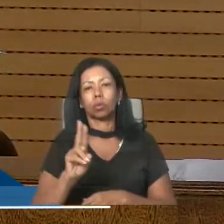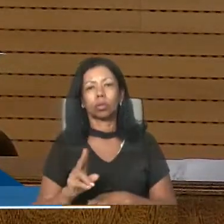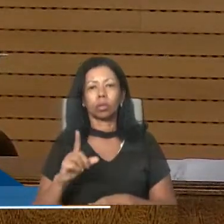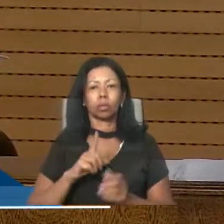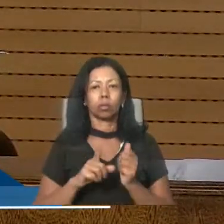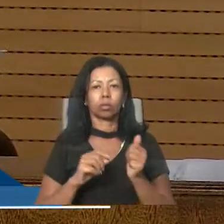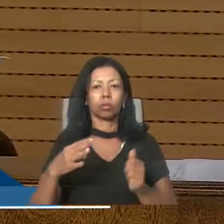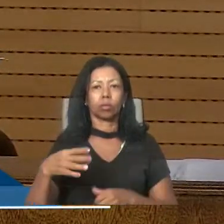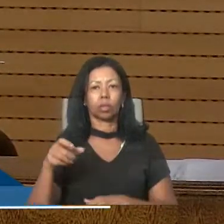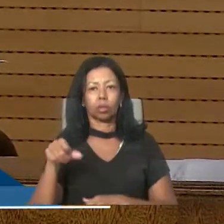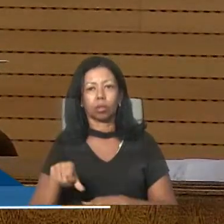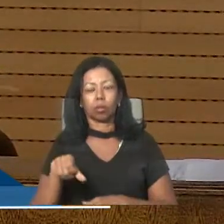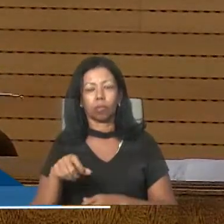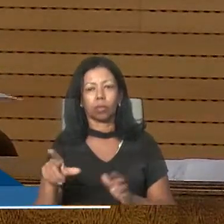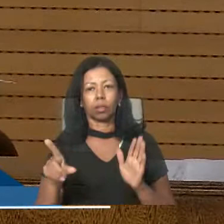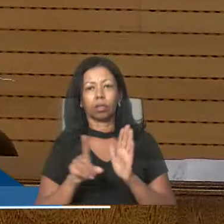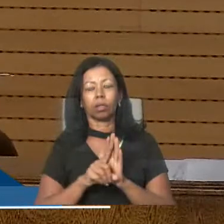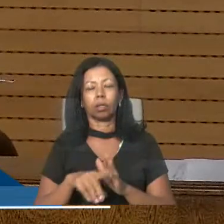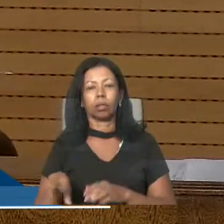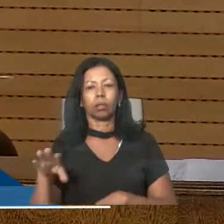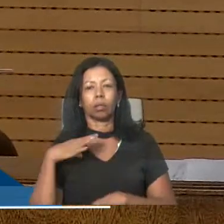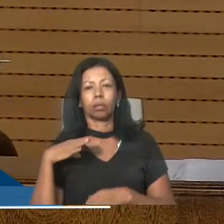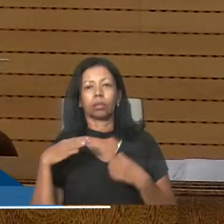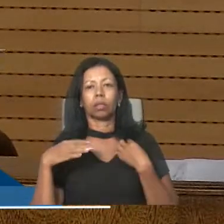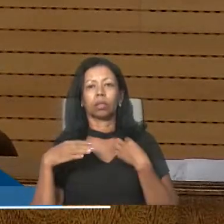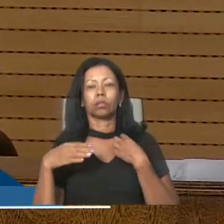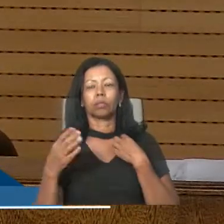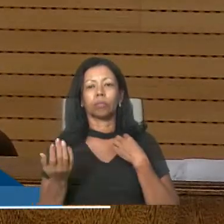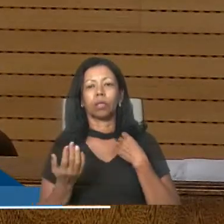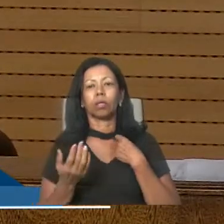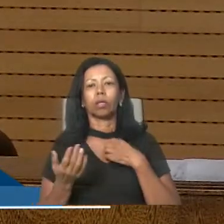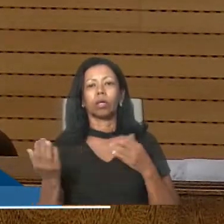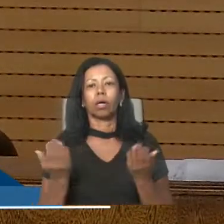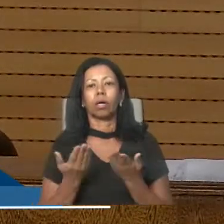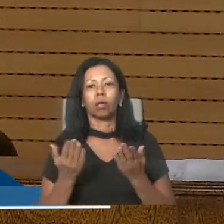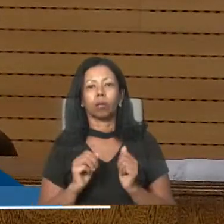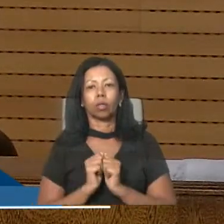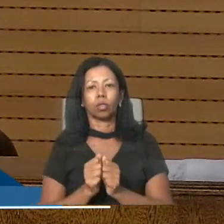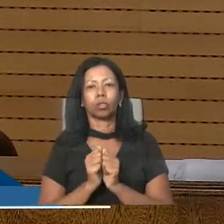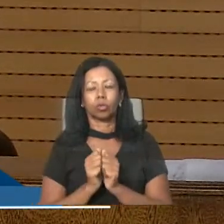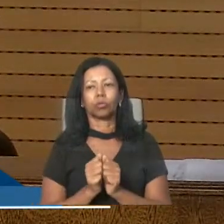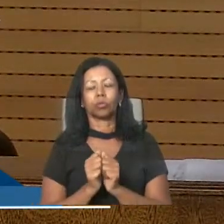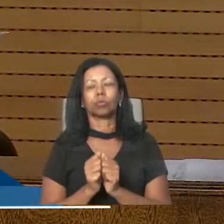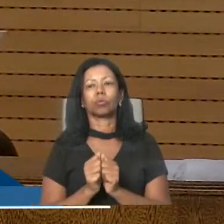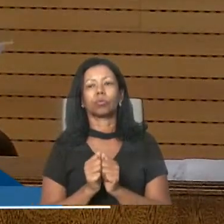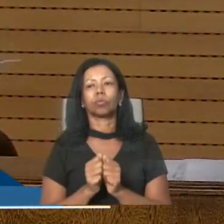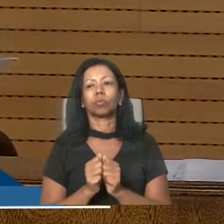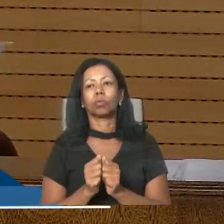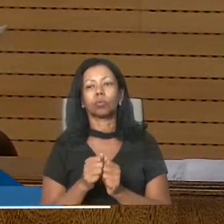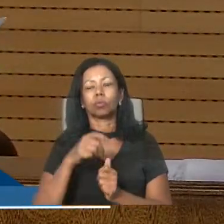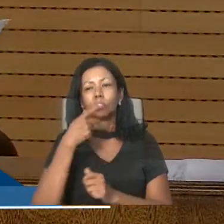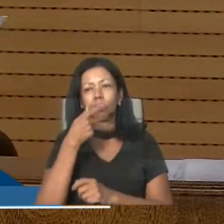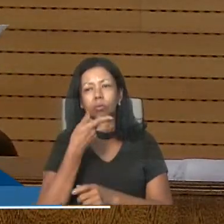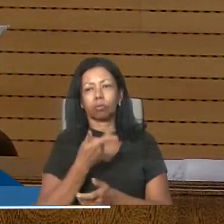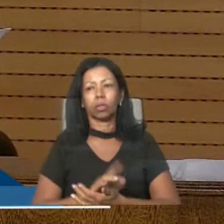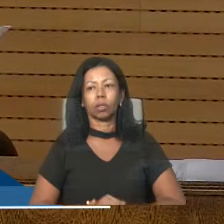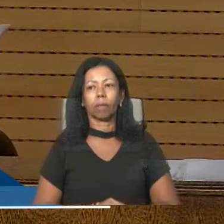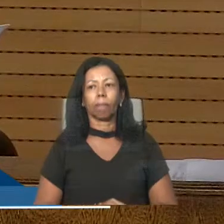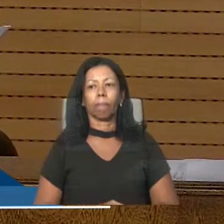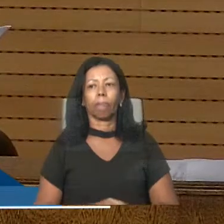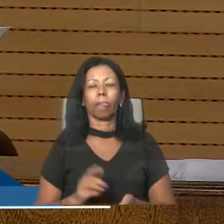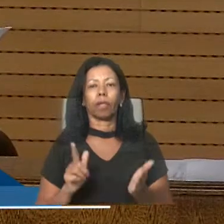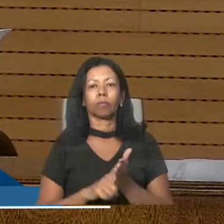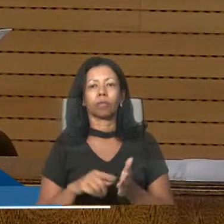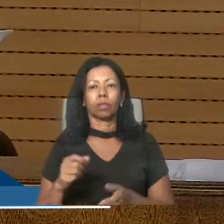artigo 49 do Regimento Interno, passa a exarar o parecer em conjunto sobre a matéria. As